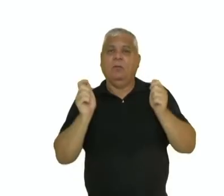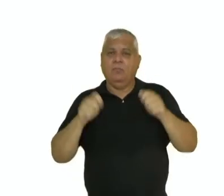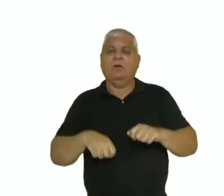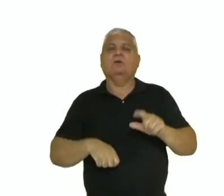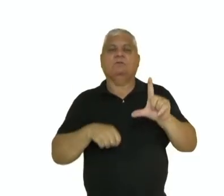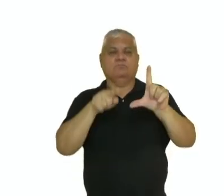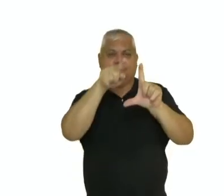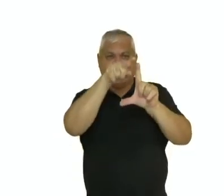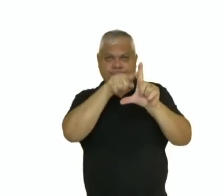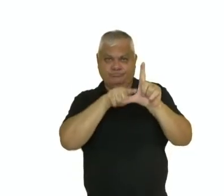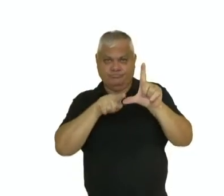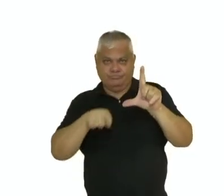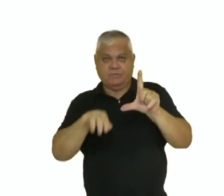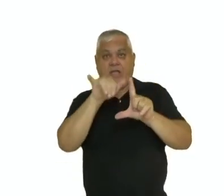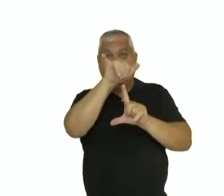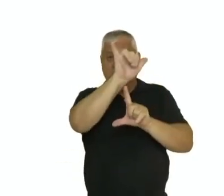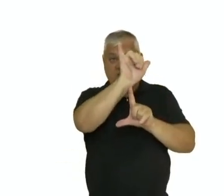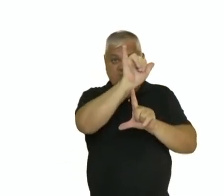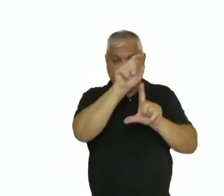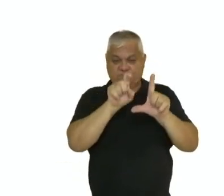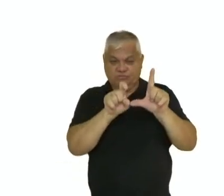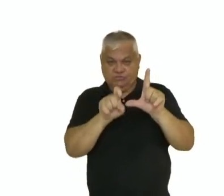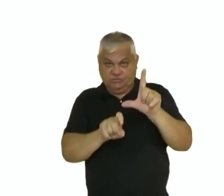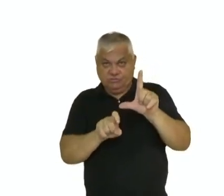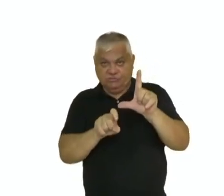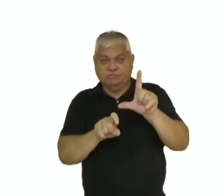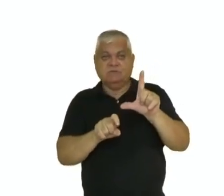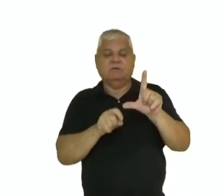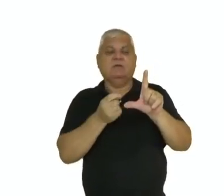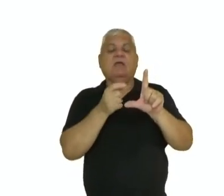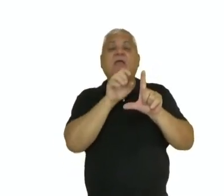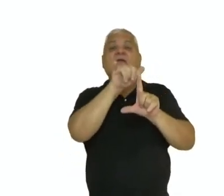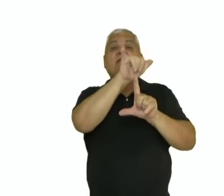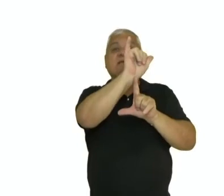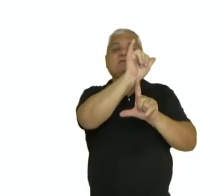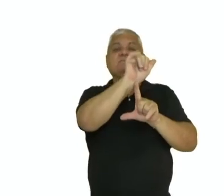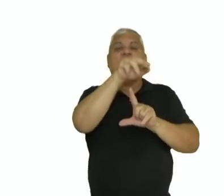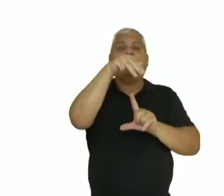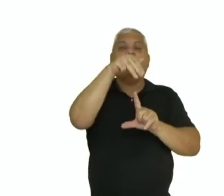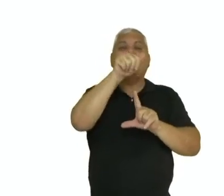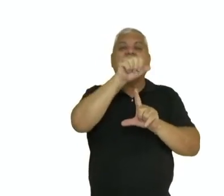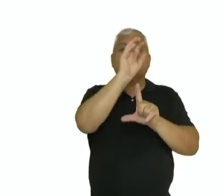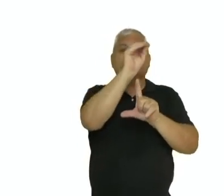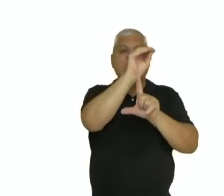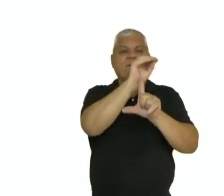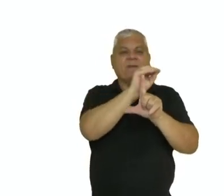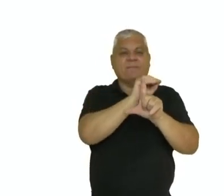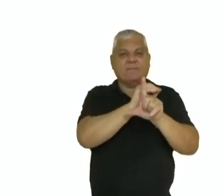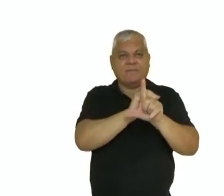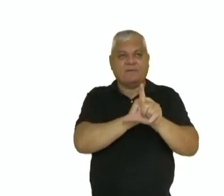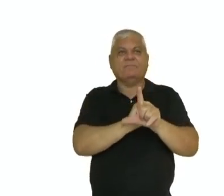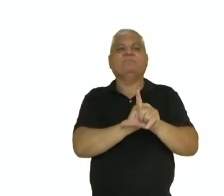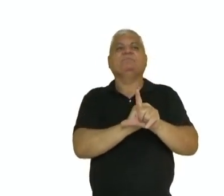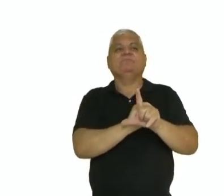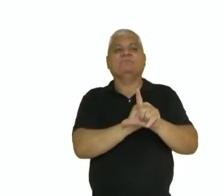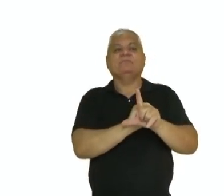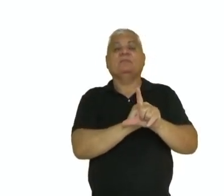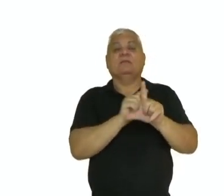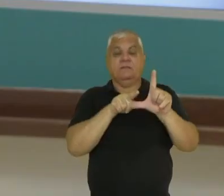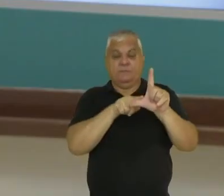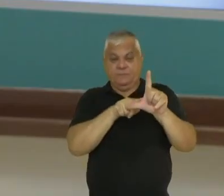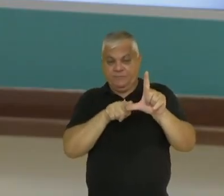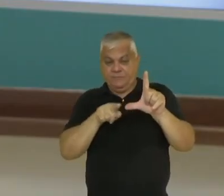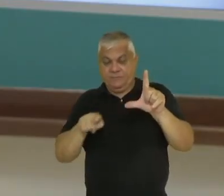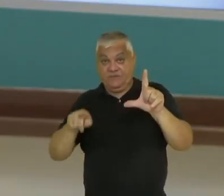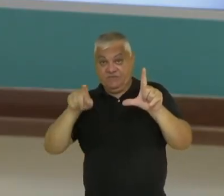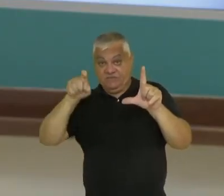no seu caderno, né? No eixo Y, colocamos aqui a massa em gramas, o título do eixo e os valores, certo?